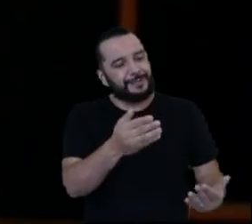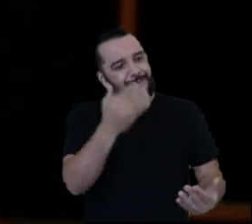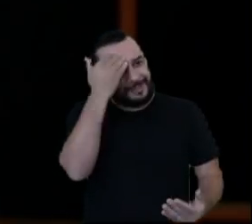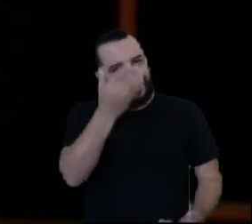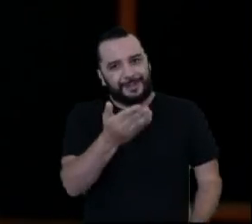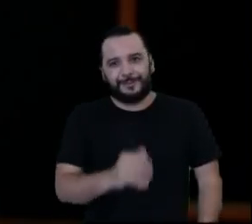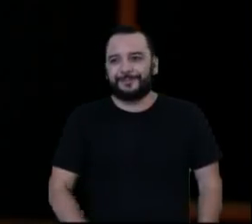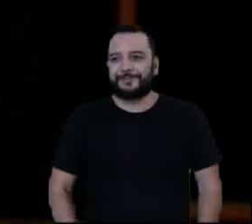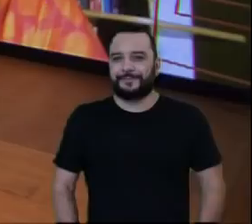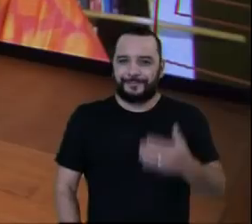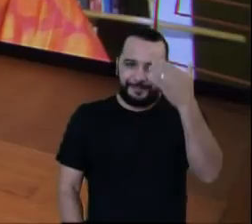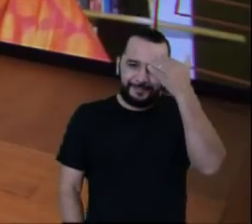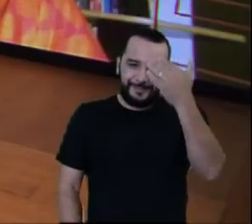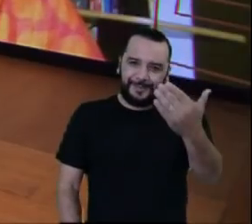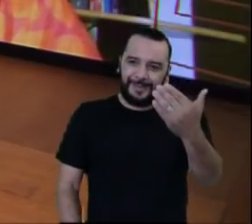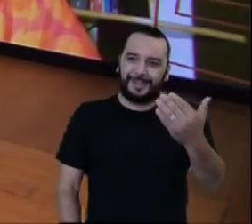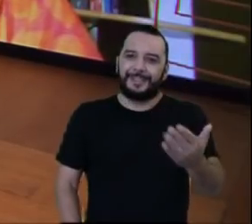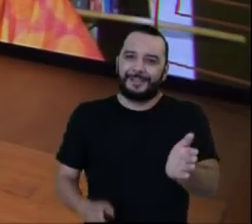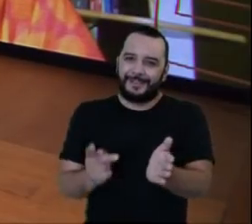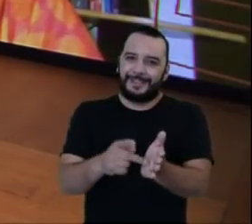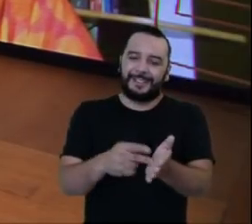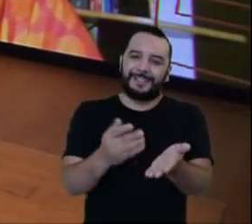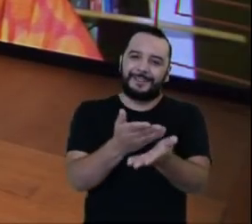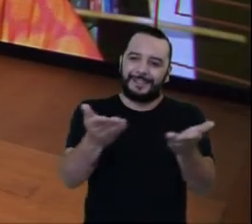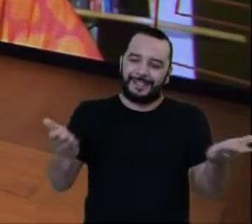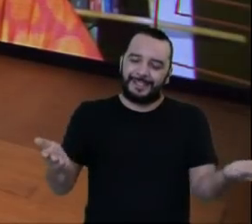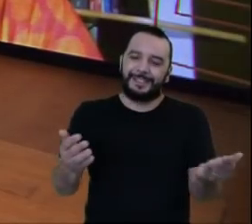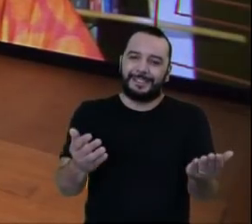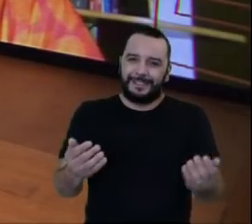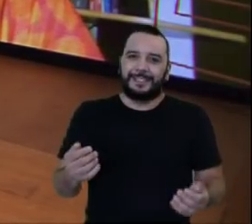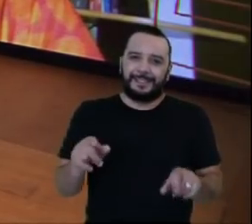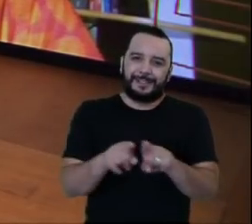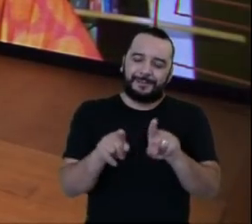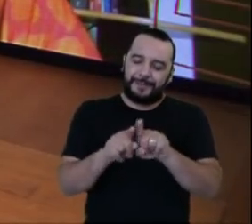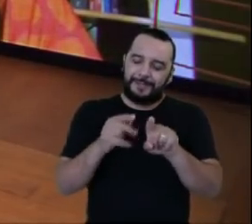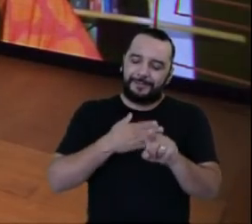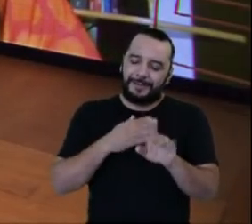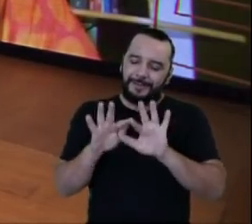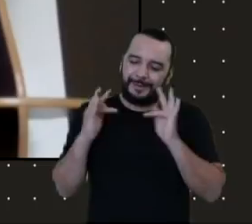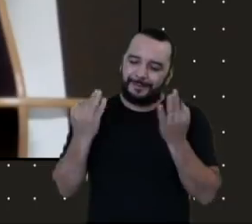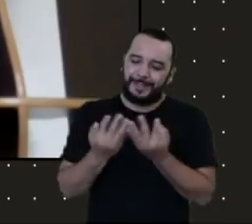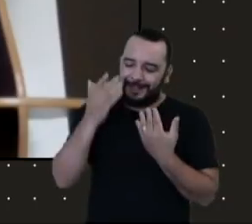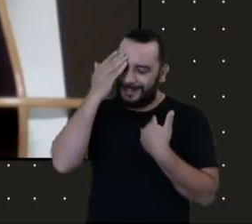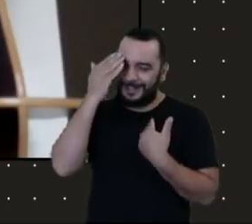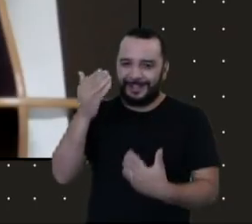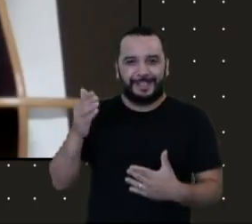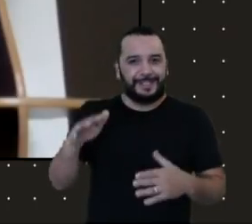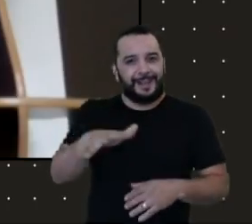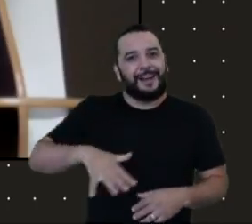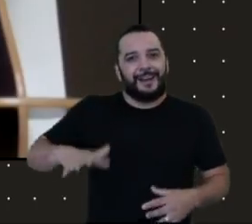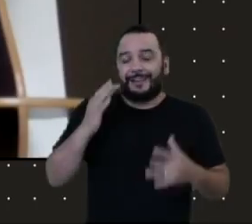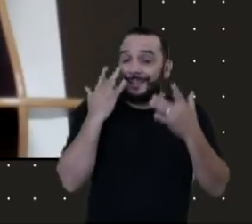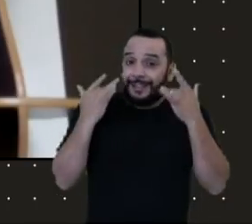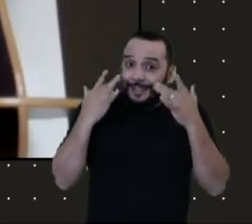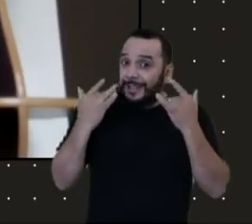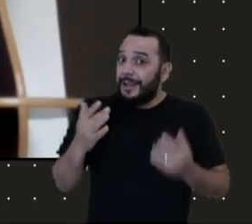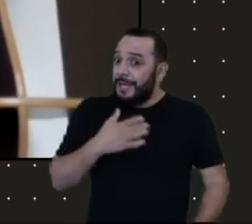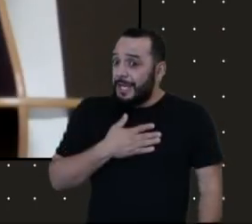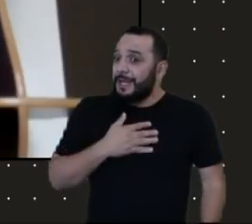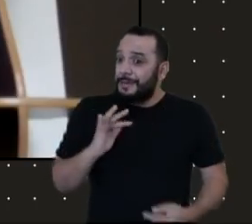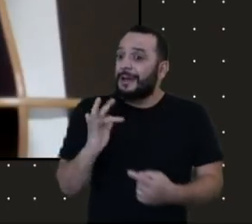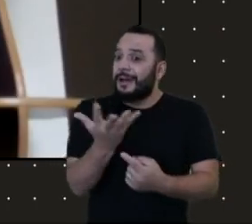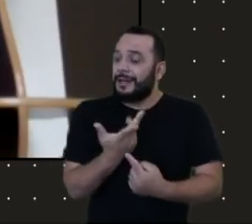memória brasileira, do teatro brasileiro. O teatro é uma arte tão efêmera. Precisa ter programas como o de vocês